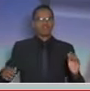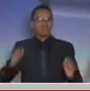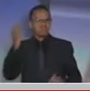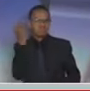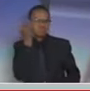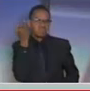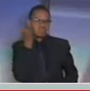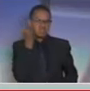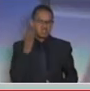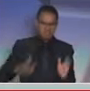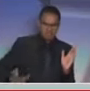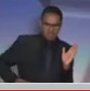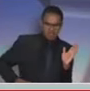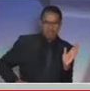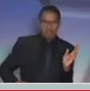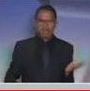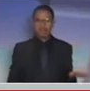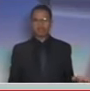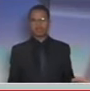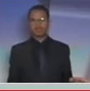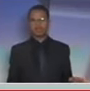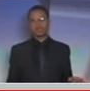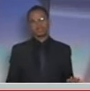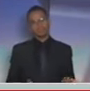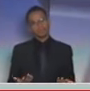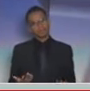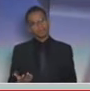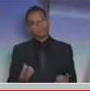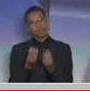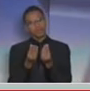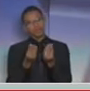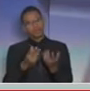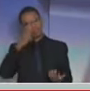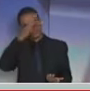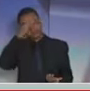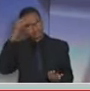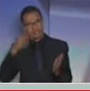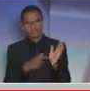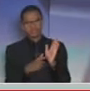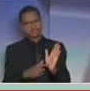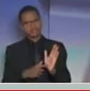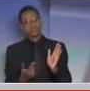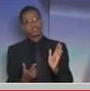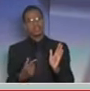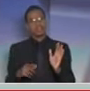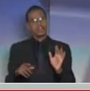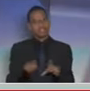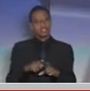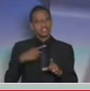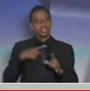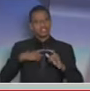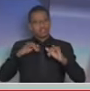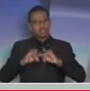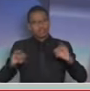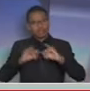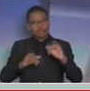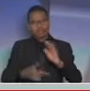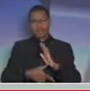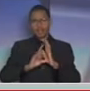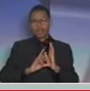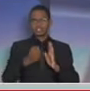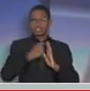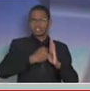absurdo que um prefeito se coloque dessa maneira. E ele tentou, ele soltou um comunicado antes, por